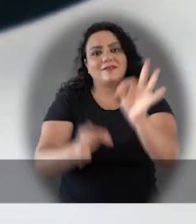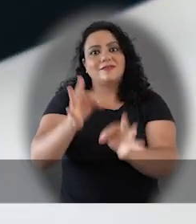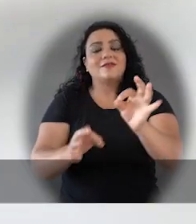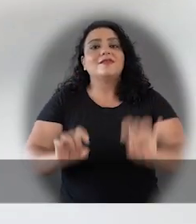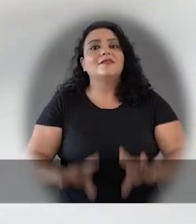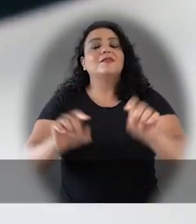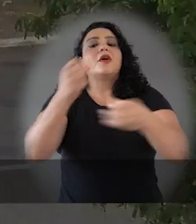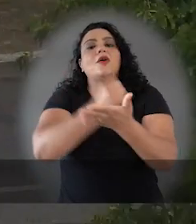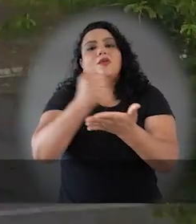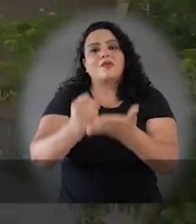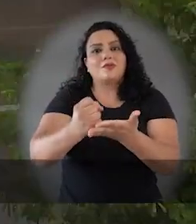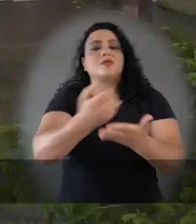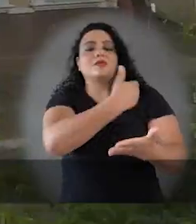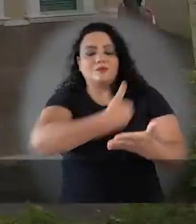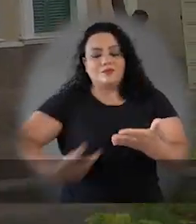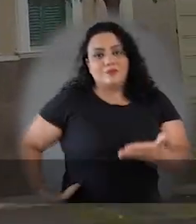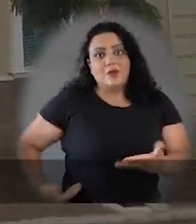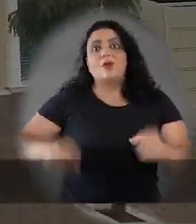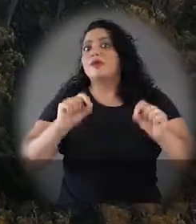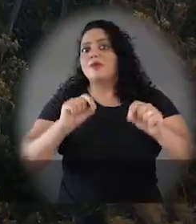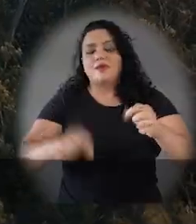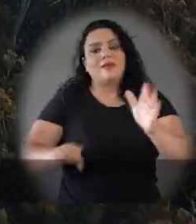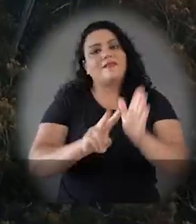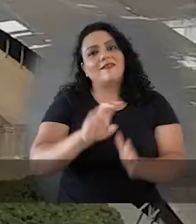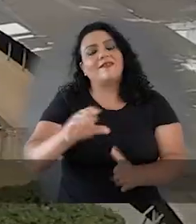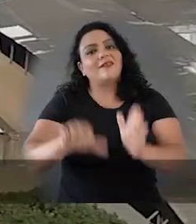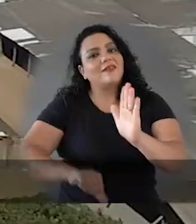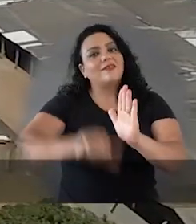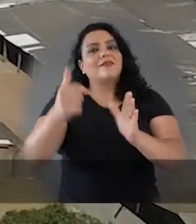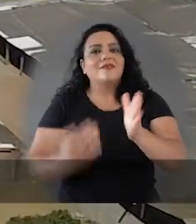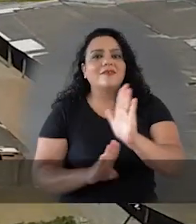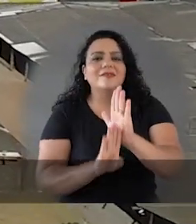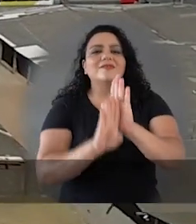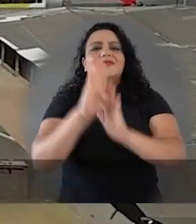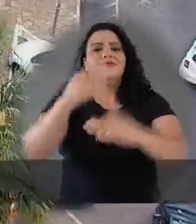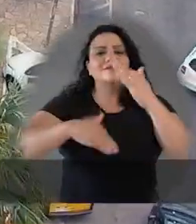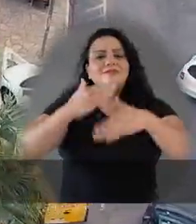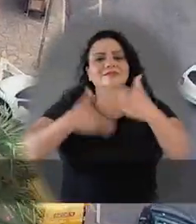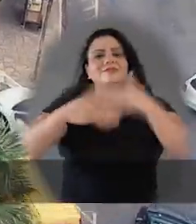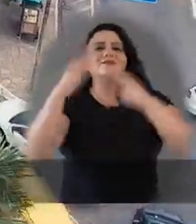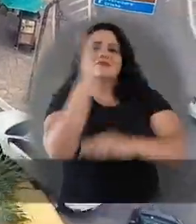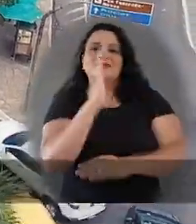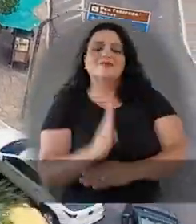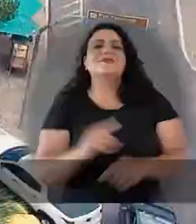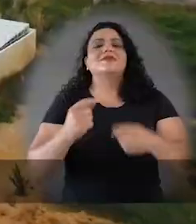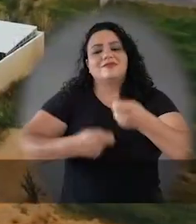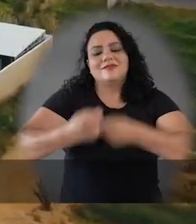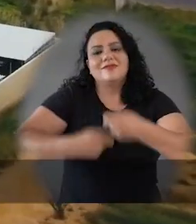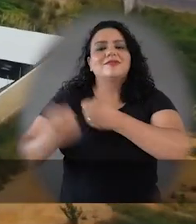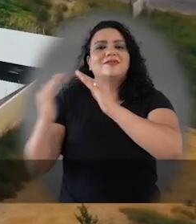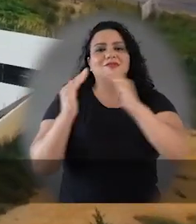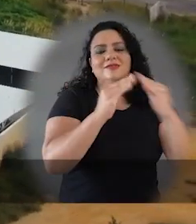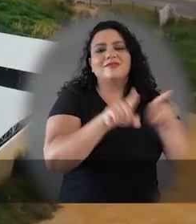segurança jurídica, especialmente na contratação com poder público. Não à toa, Conquista está entre os melhores municípios do Brasil para fazer negócios